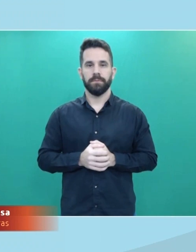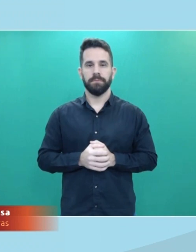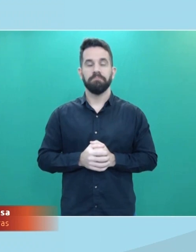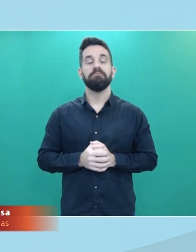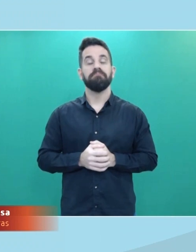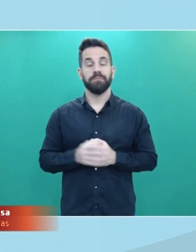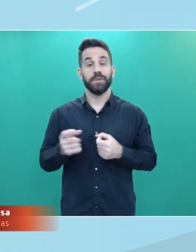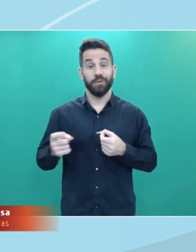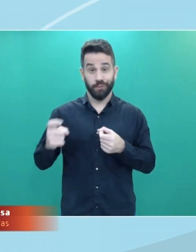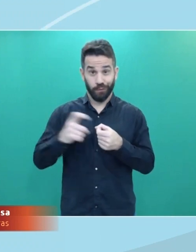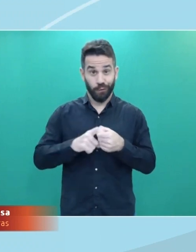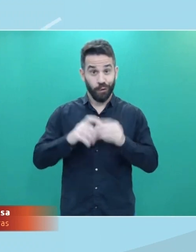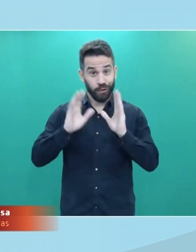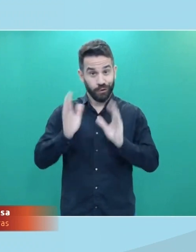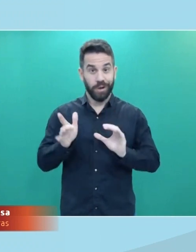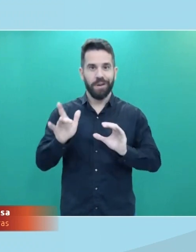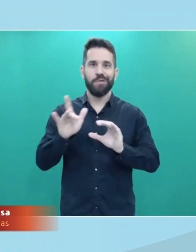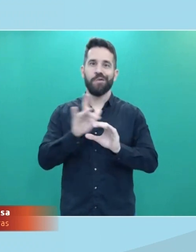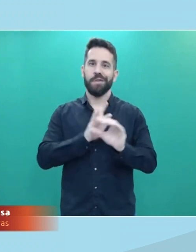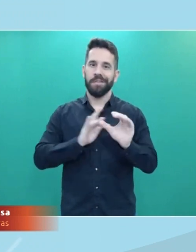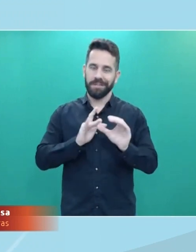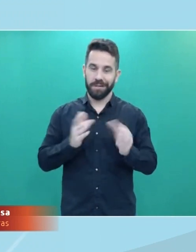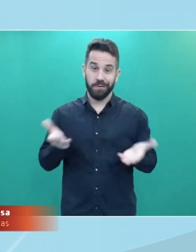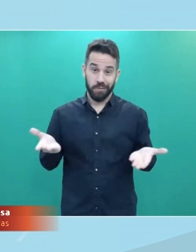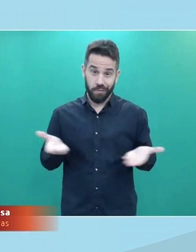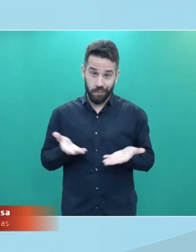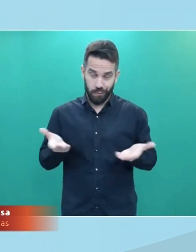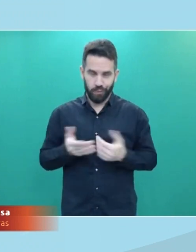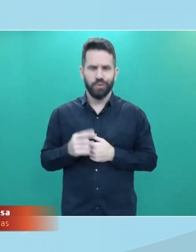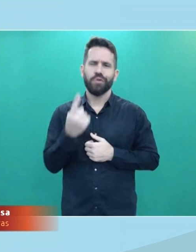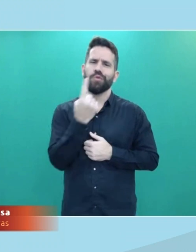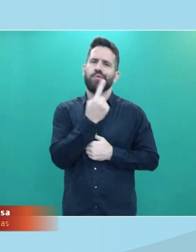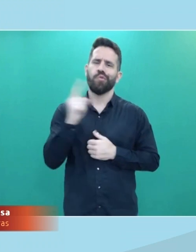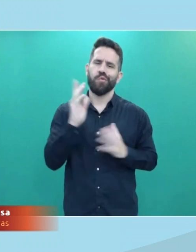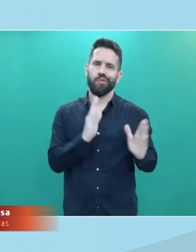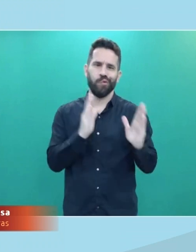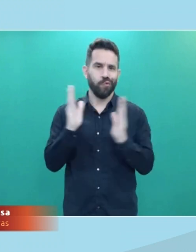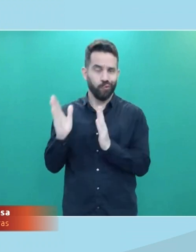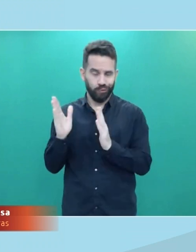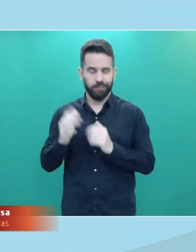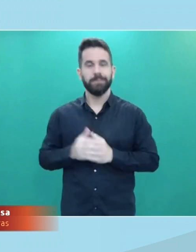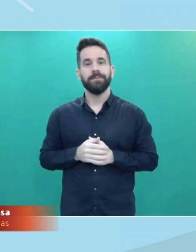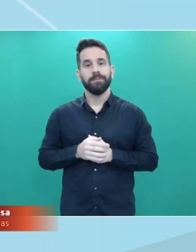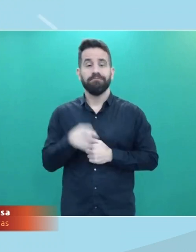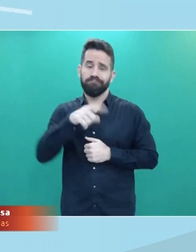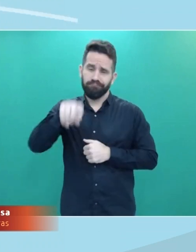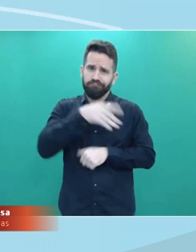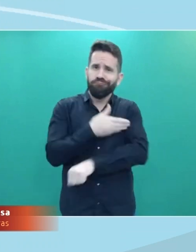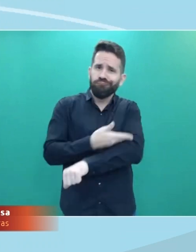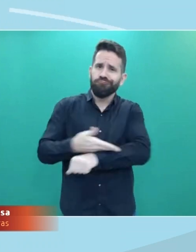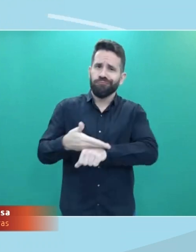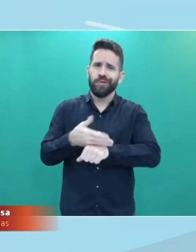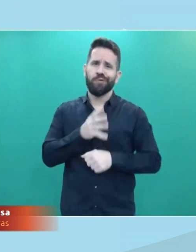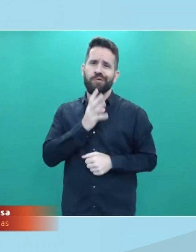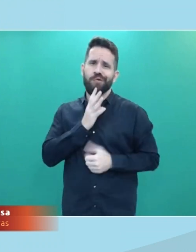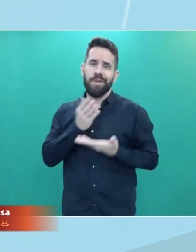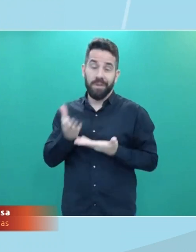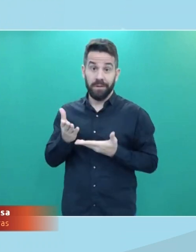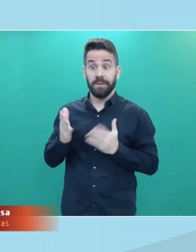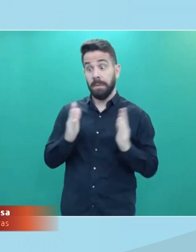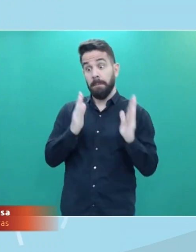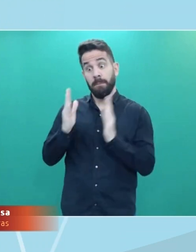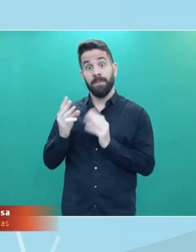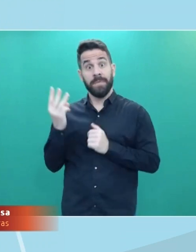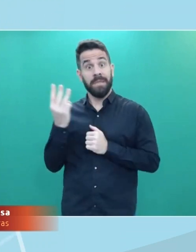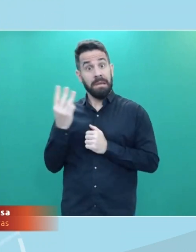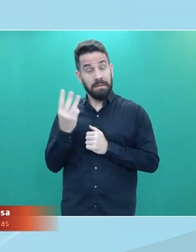Estamos de volta com Conexões de hoje. Esse é o nosso último bloco. E como você sabe, esse bloco é recheado de dicas